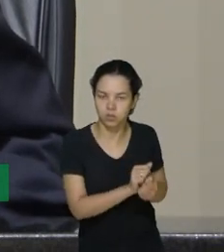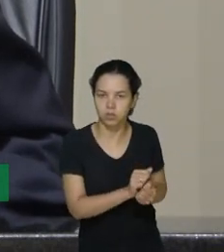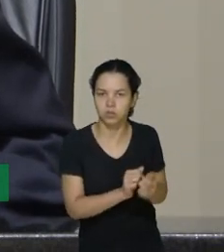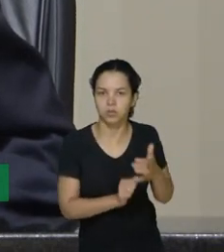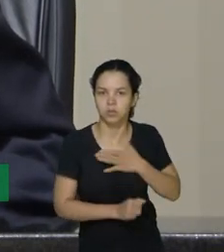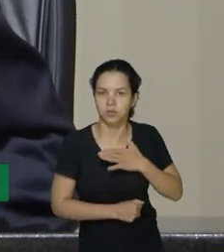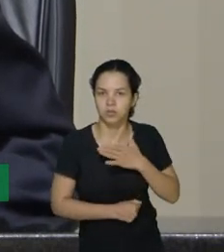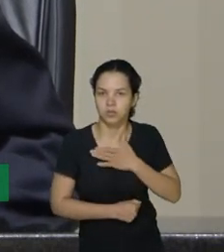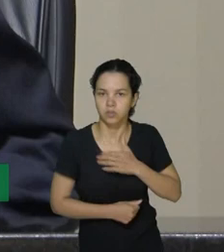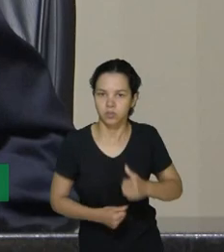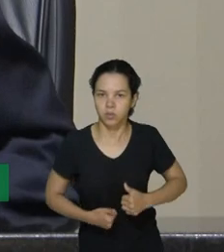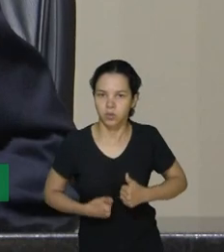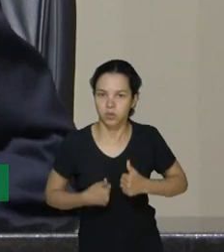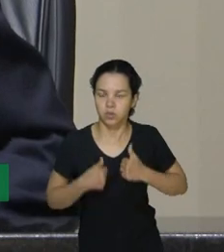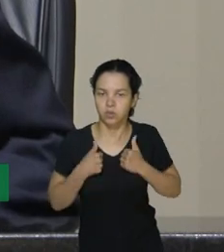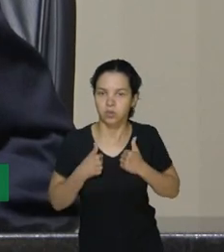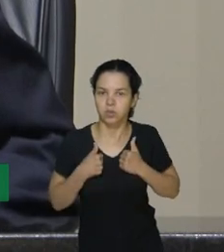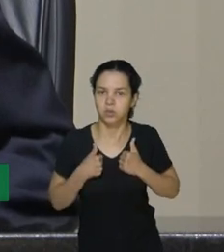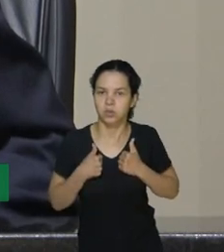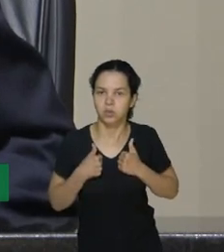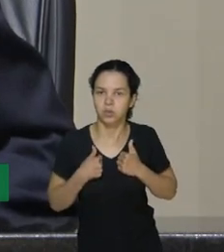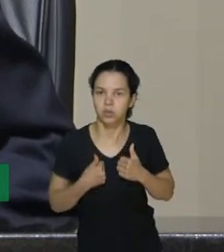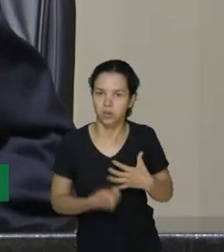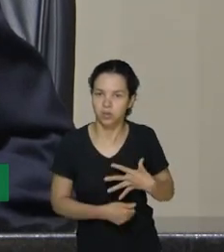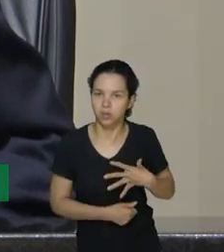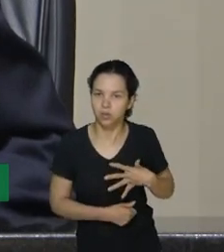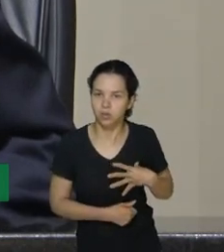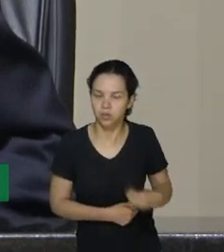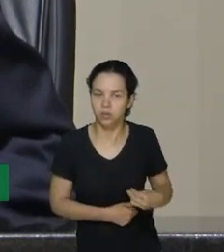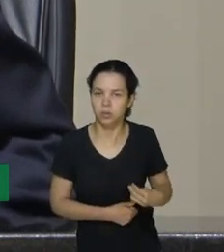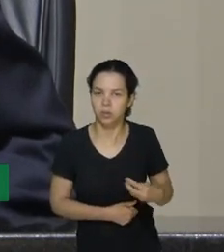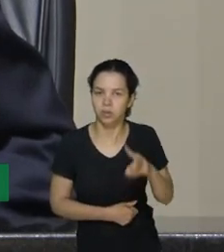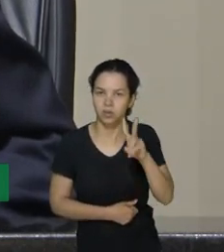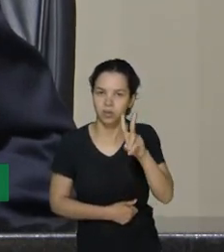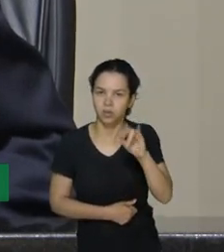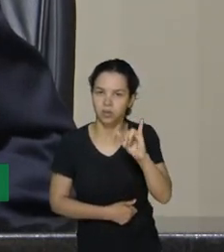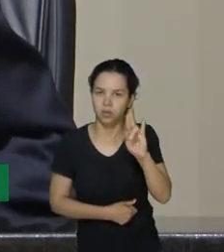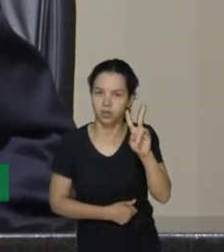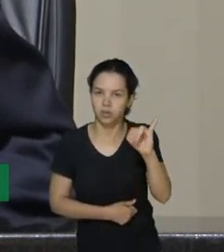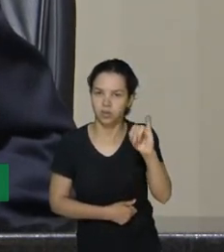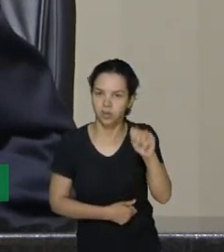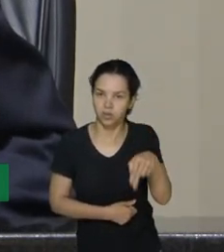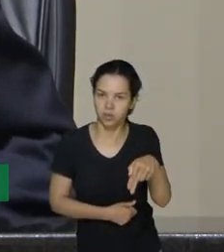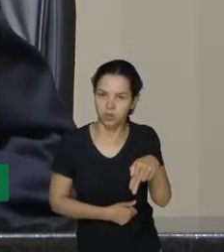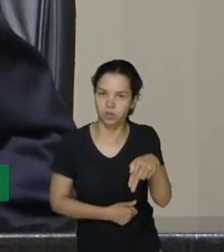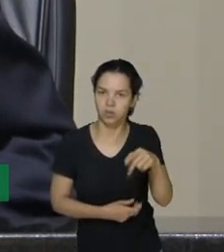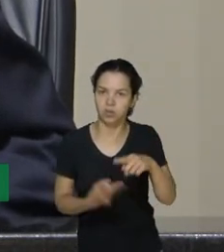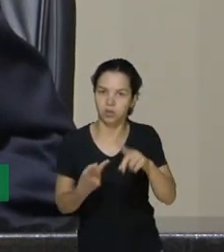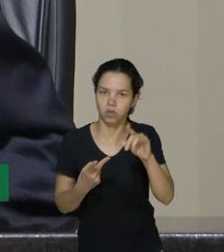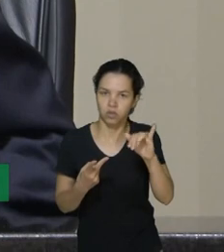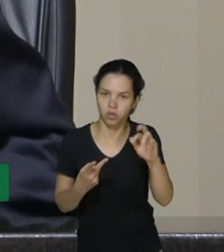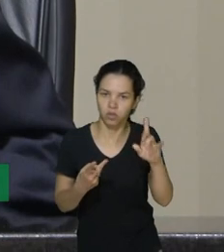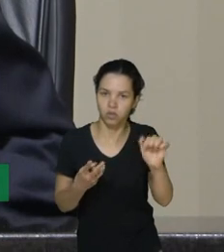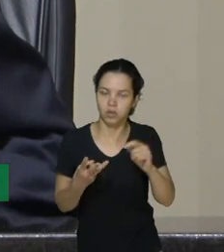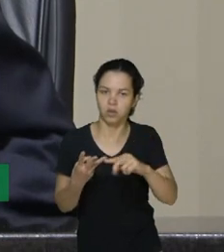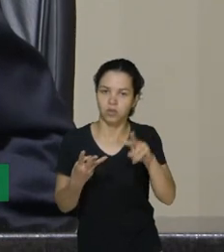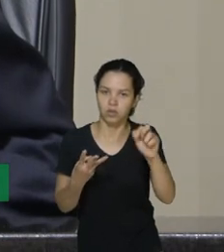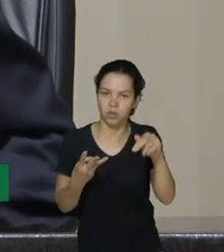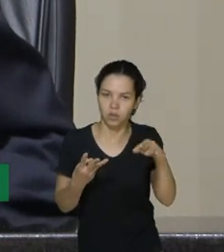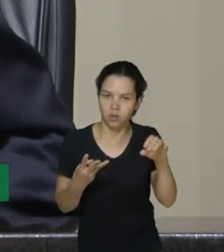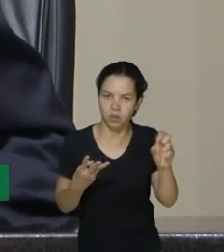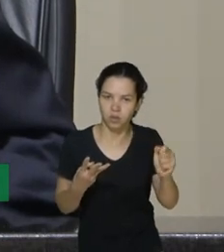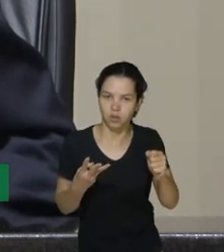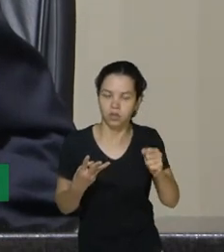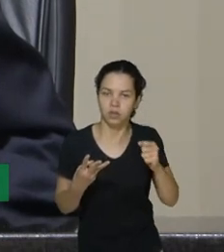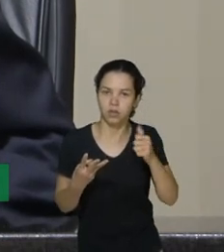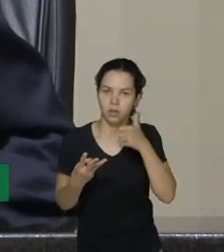Tenho orgulho de ter as filhas, a Vivian, a Diara, a Vanessa, a mãe da minha